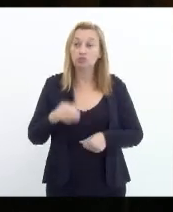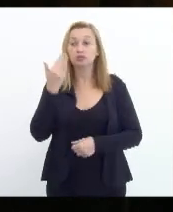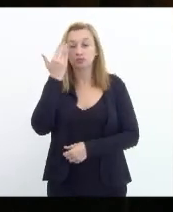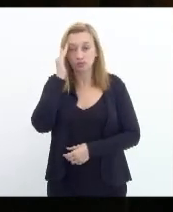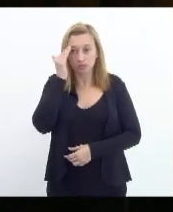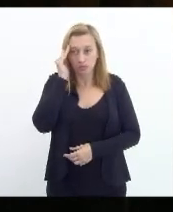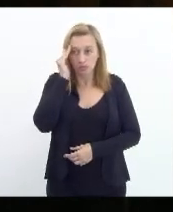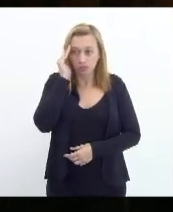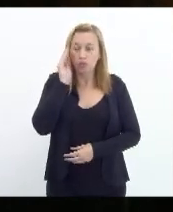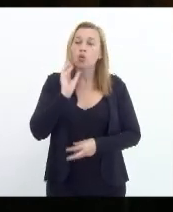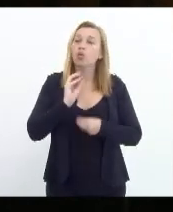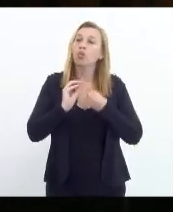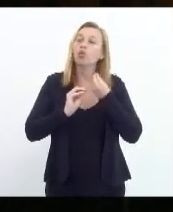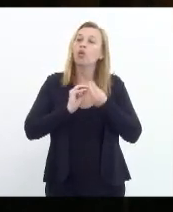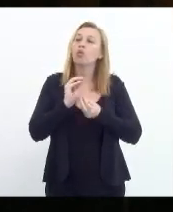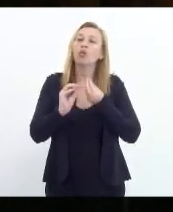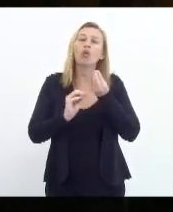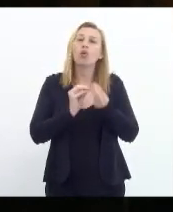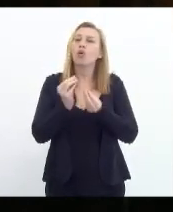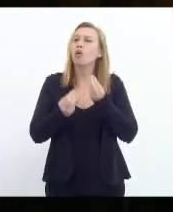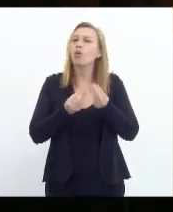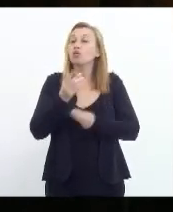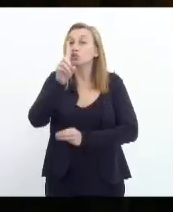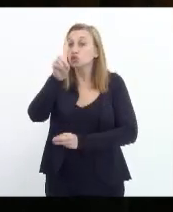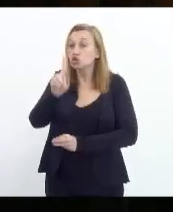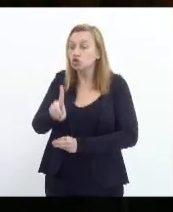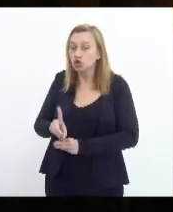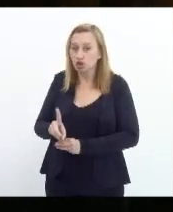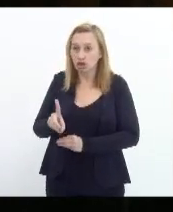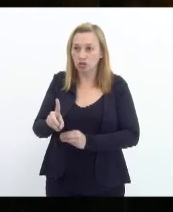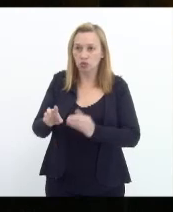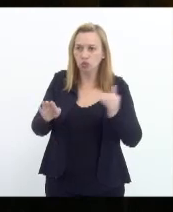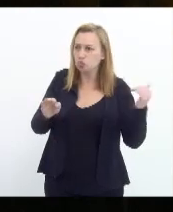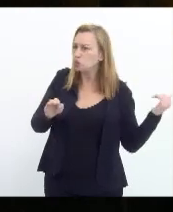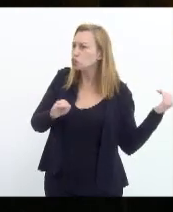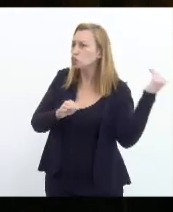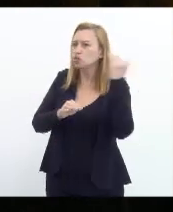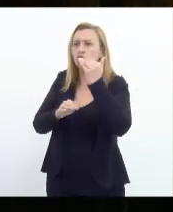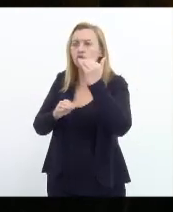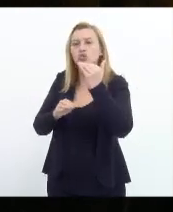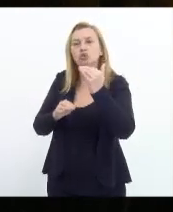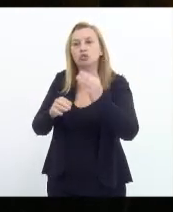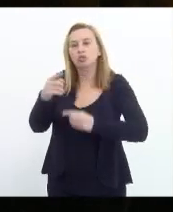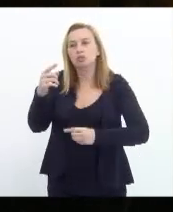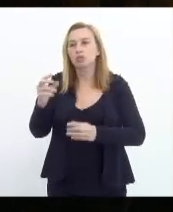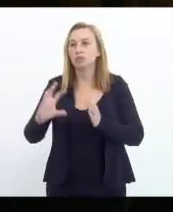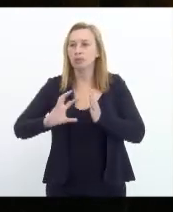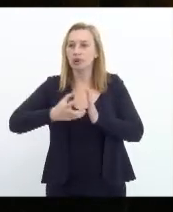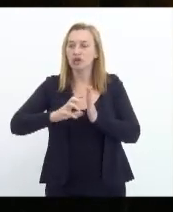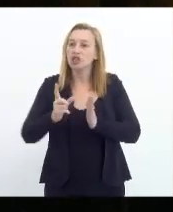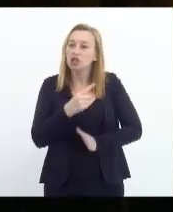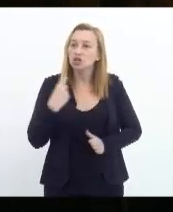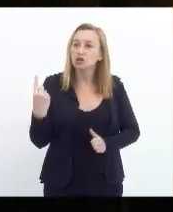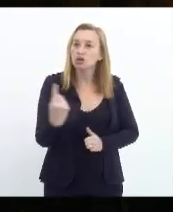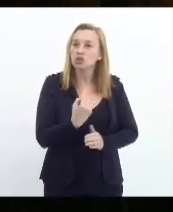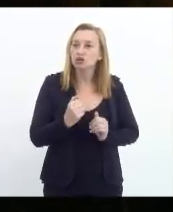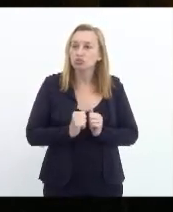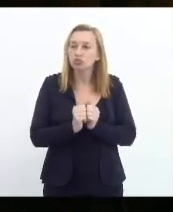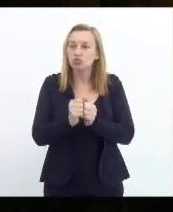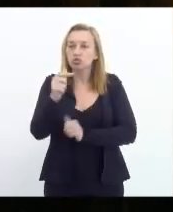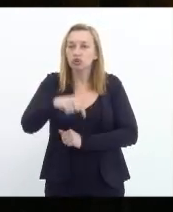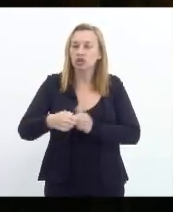compreender como um direito suprapartidário e nós estamos aqui Embu idas